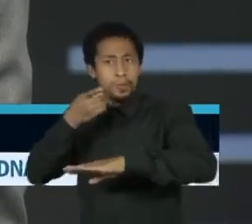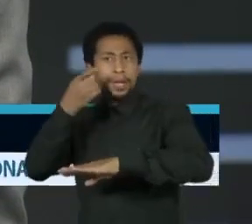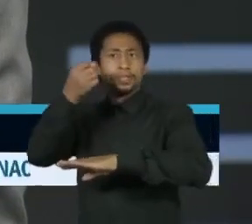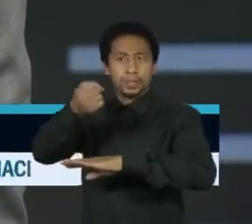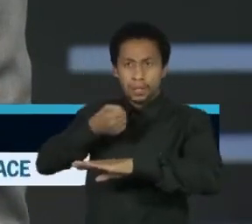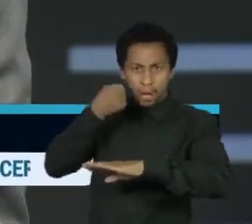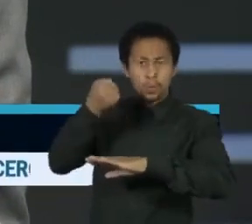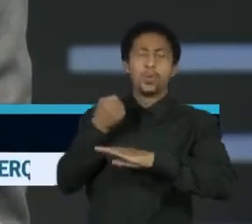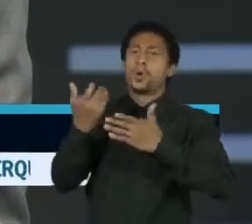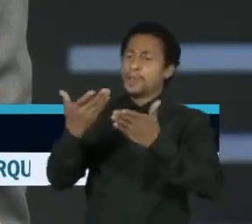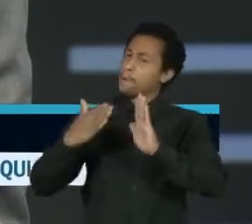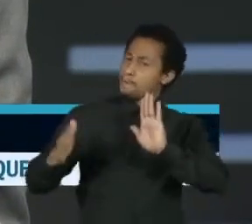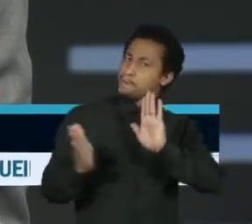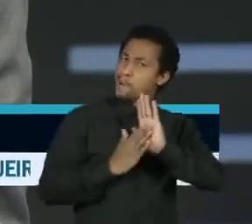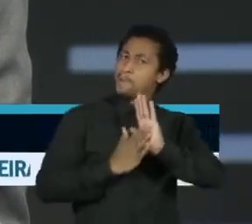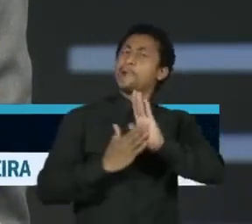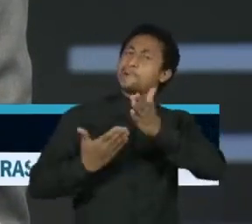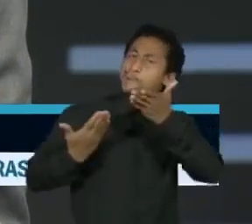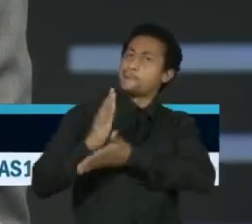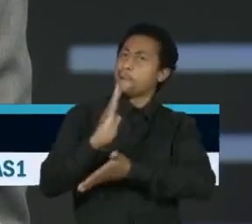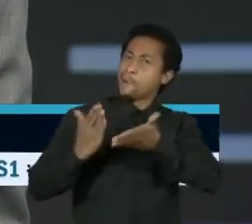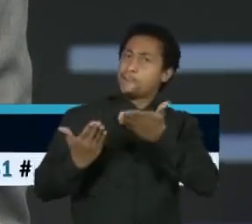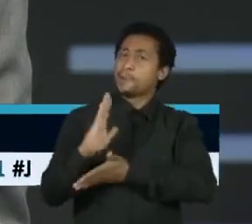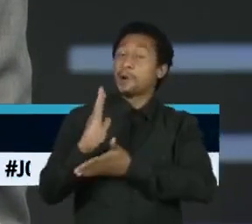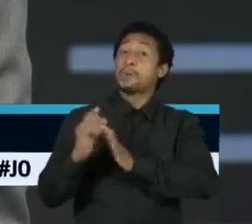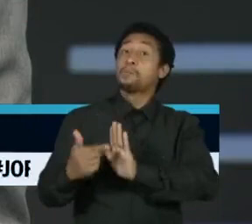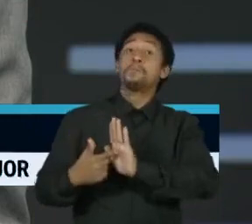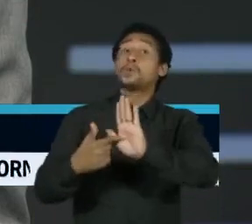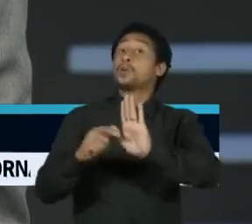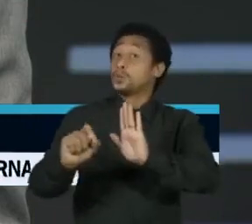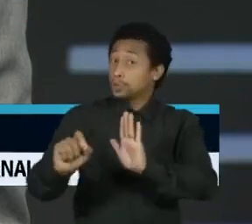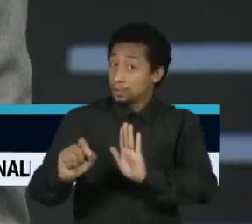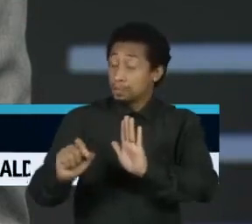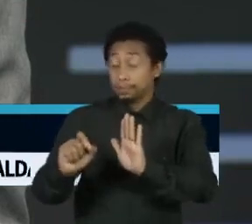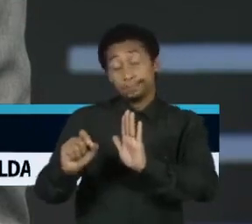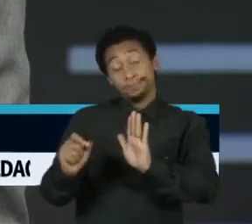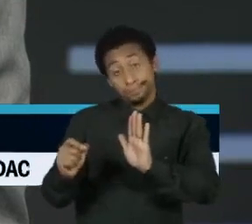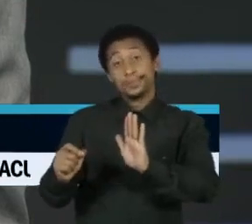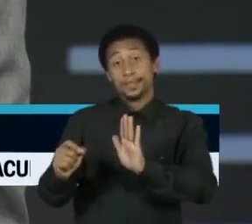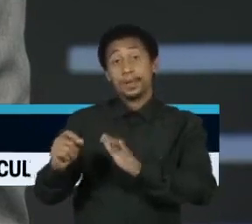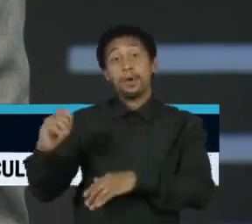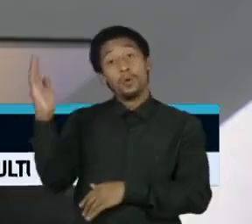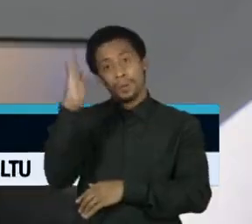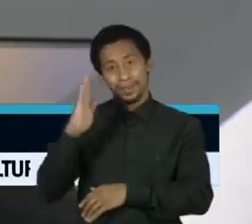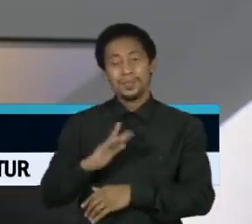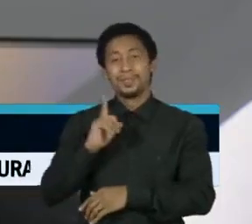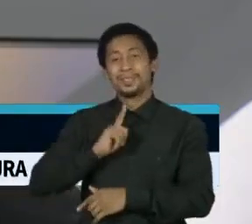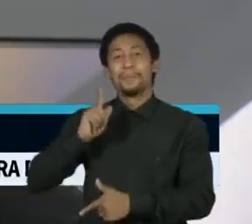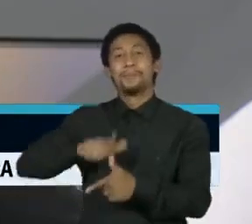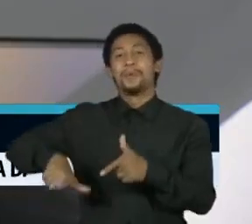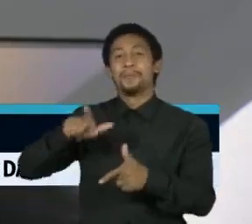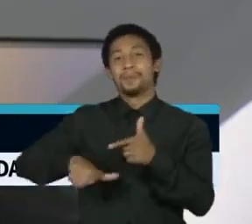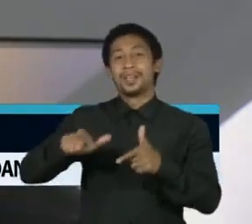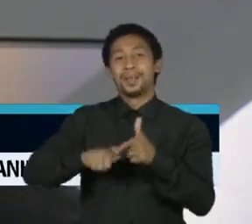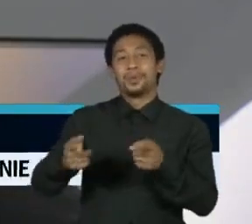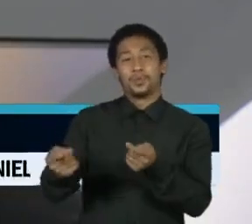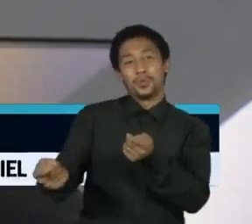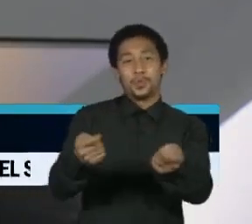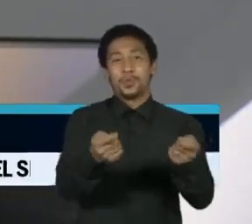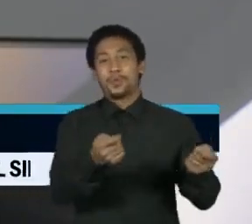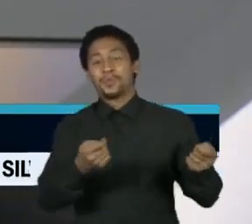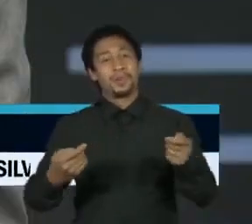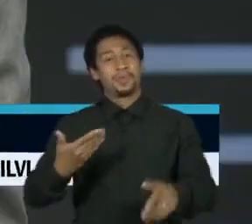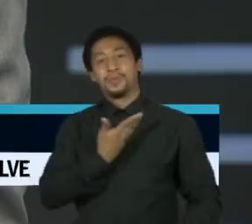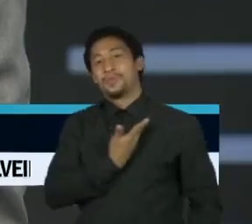se impor é marca de um país que tem uma dificuldade na dinâmica do Estado. Só tem governo e tem